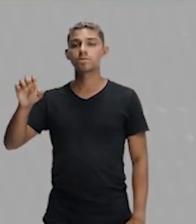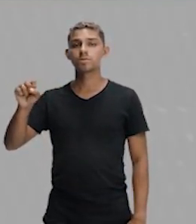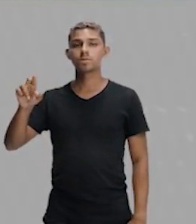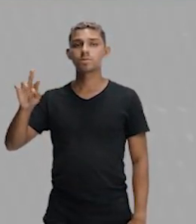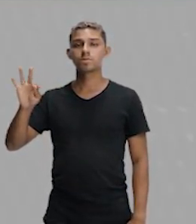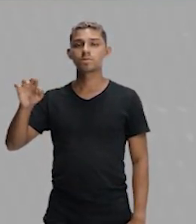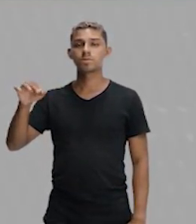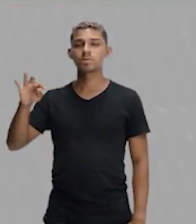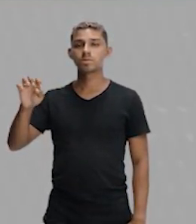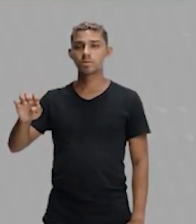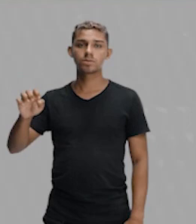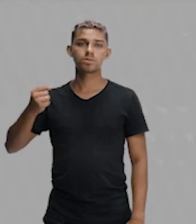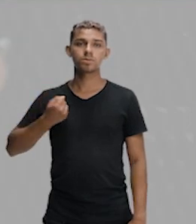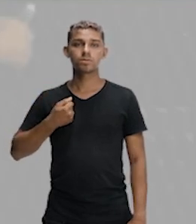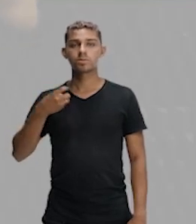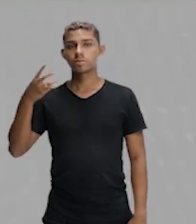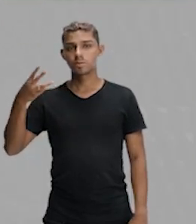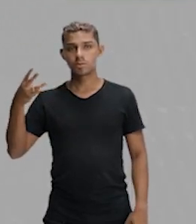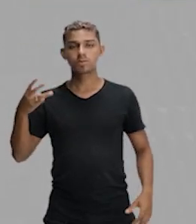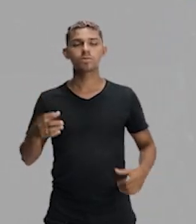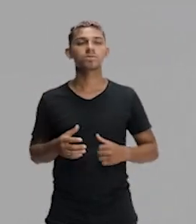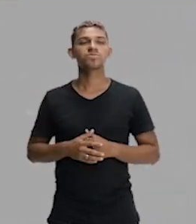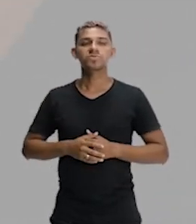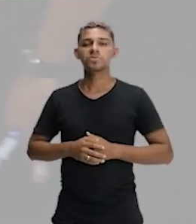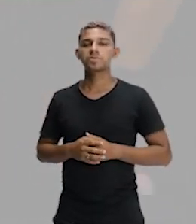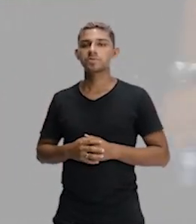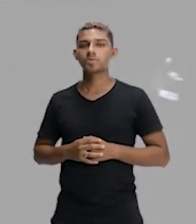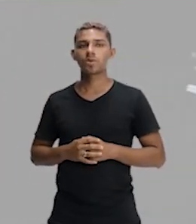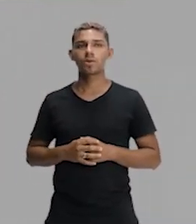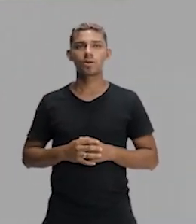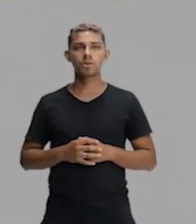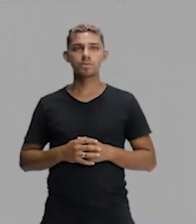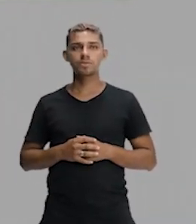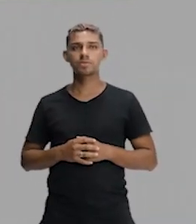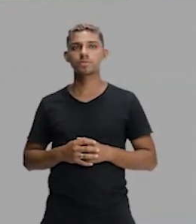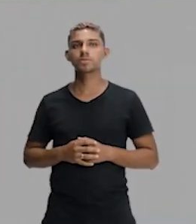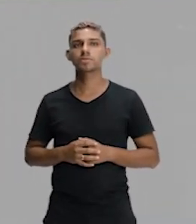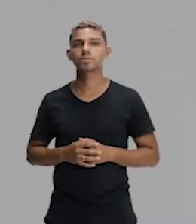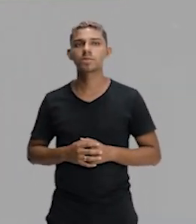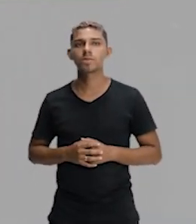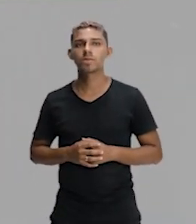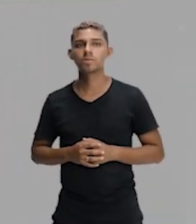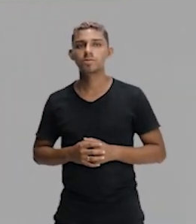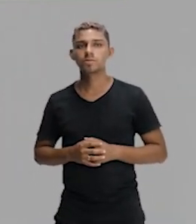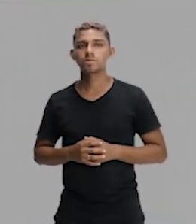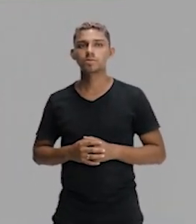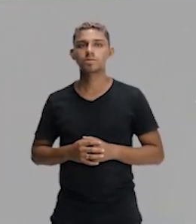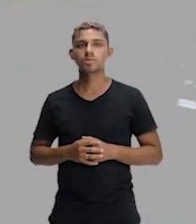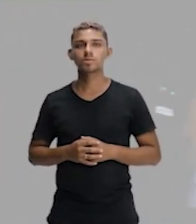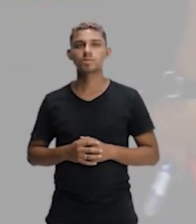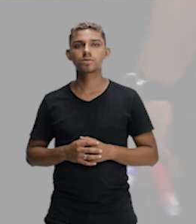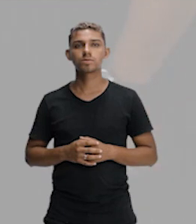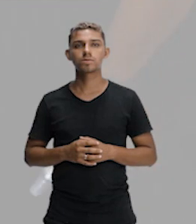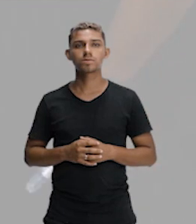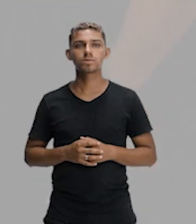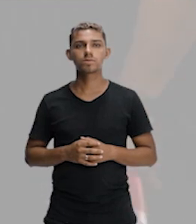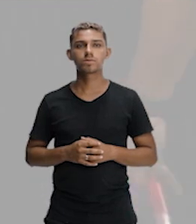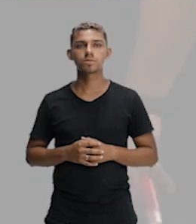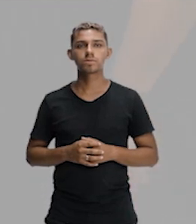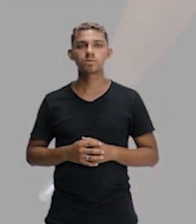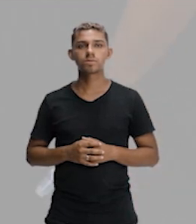a permissividade no vácuo, não é isso? Então, vamos fazer o seguinte, ó. Vai ser os dois vetores subtraindo. Então, vai